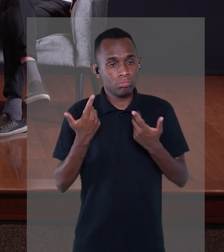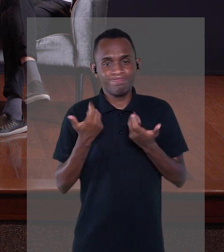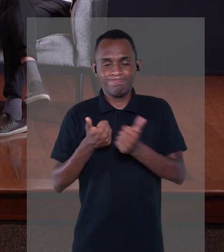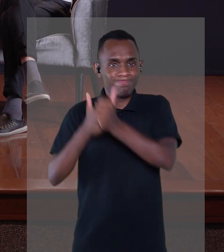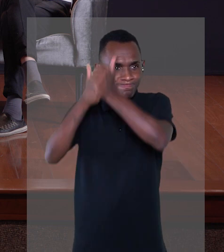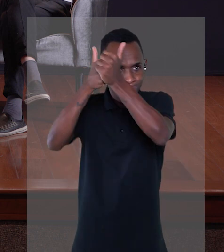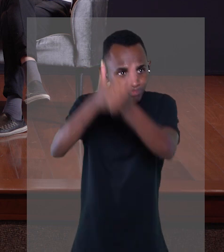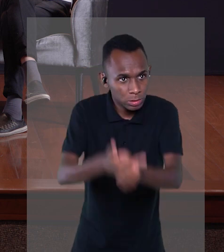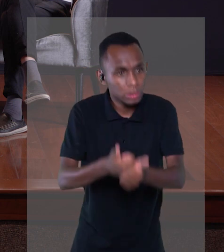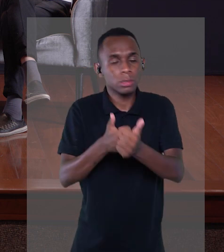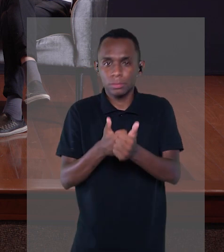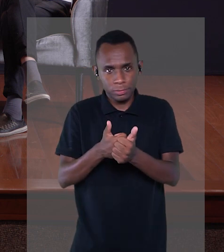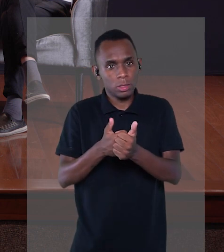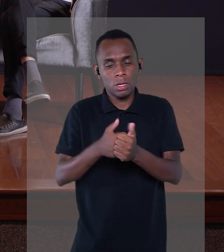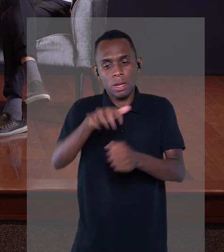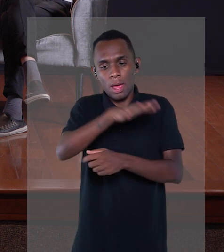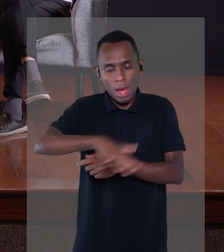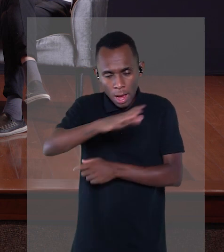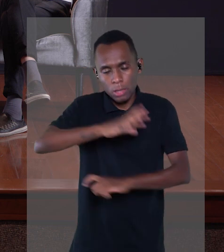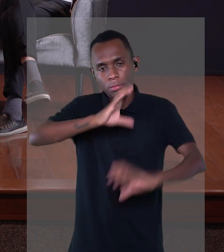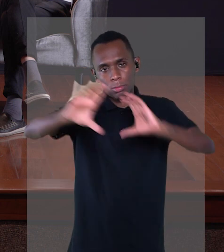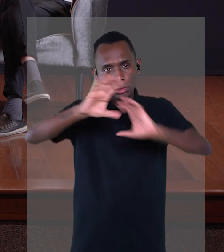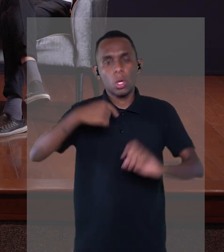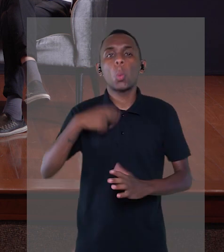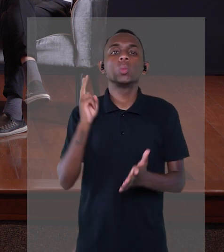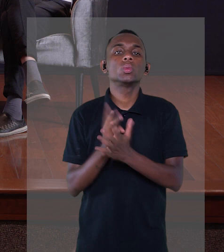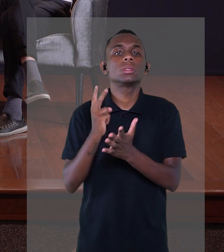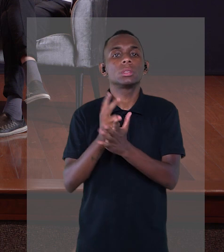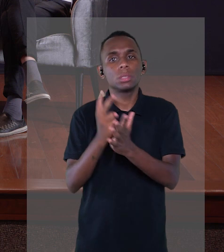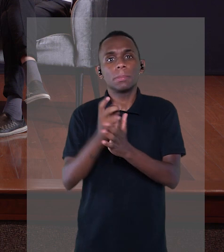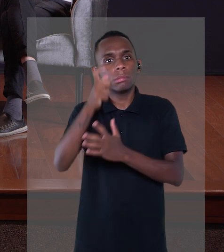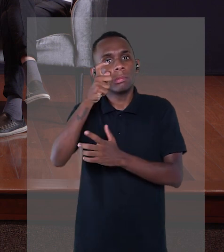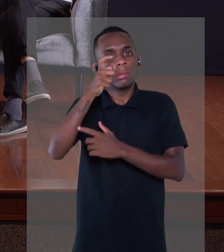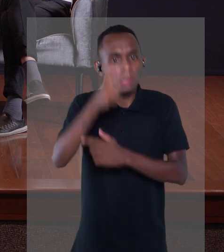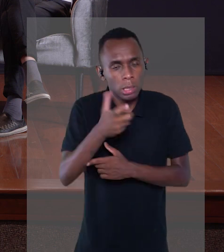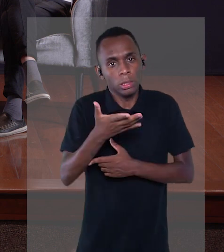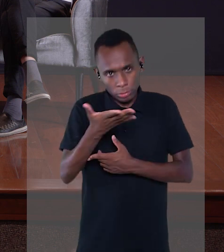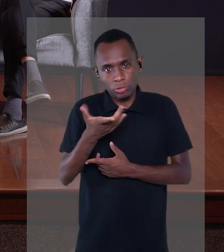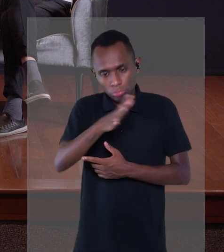seguido, né, essa carreira musical, eu sempre me interessei